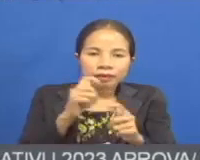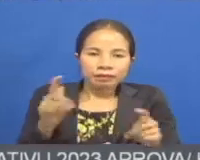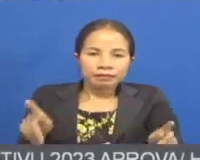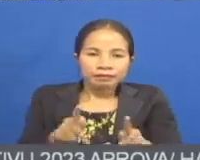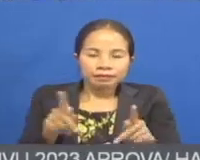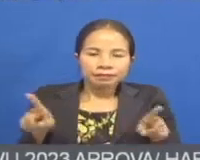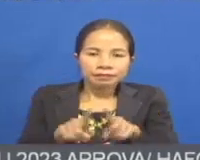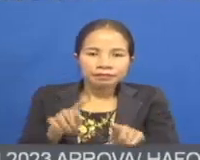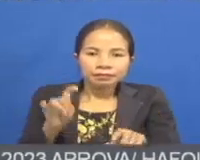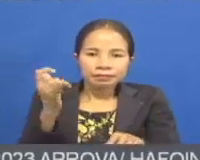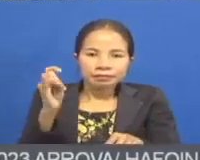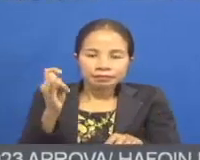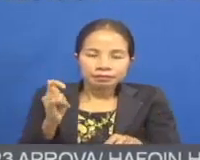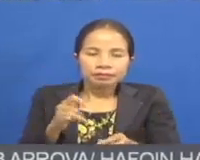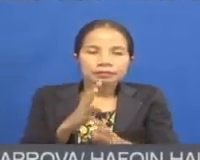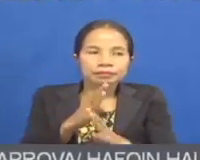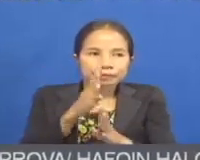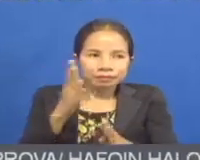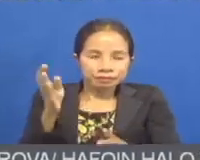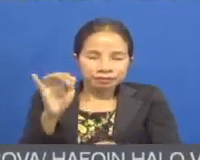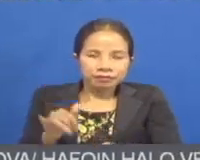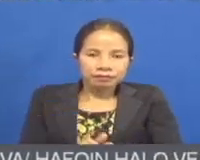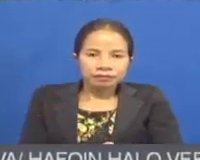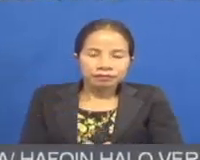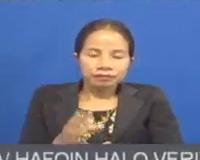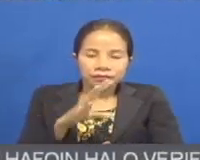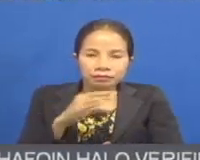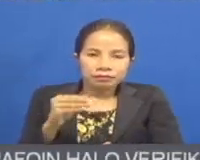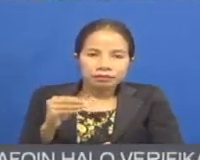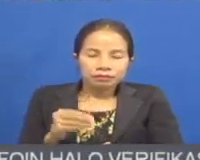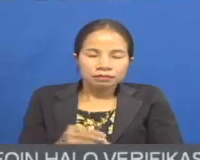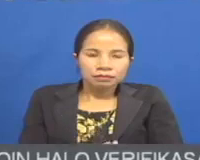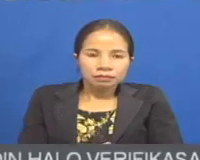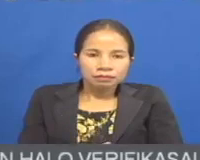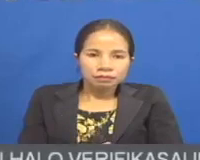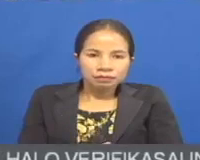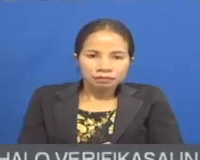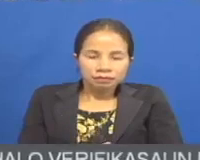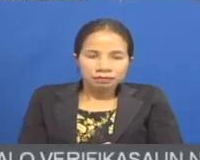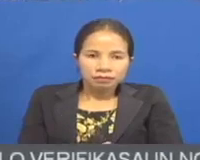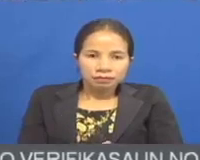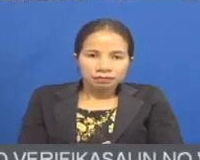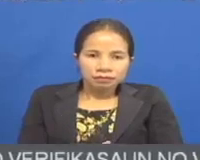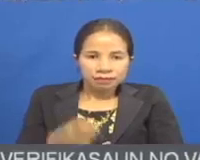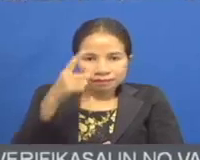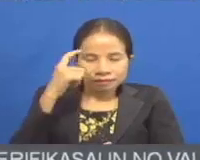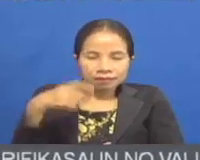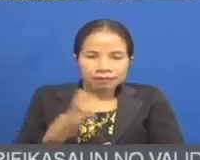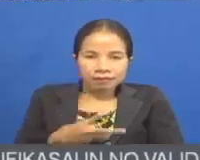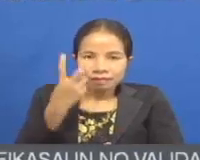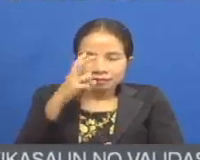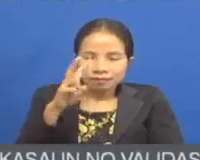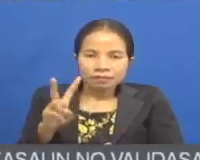público hanesan mi kolesar ne, nomos taxista sira. Tamane maka ita identifica sweeping